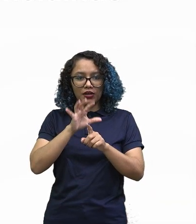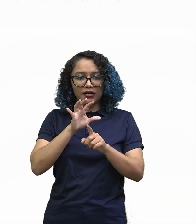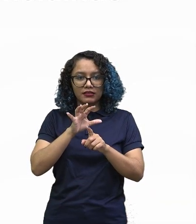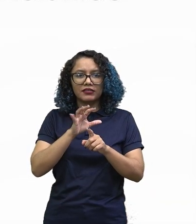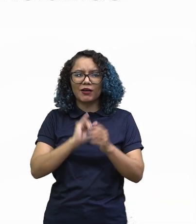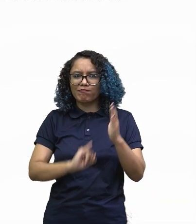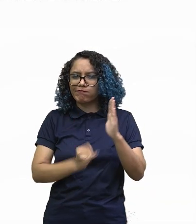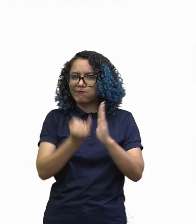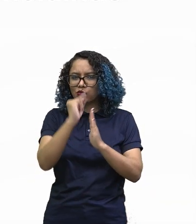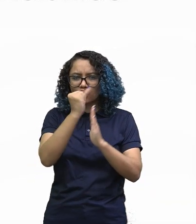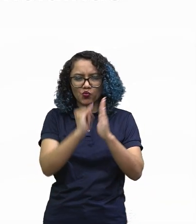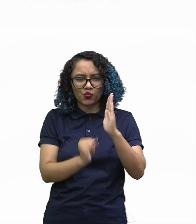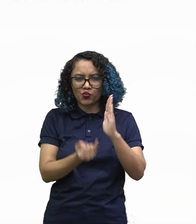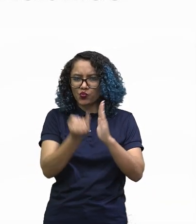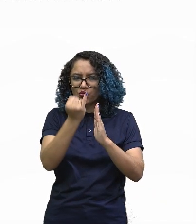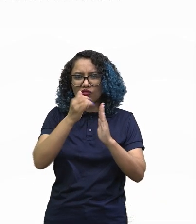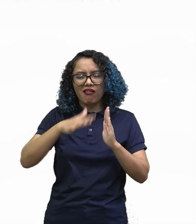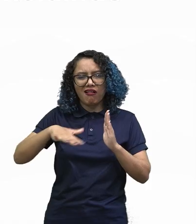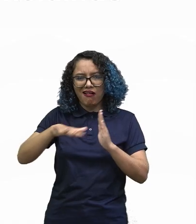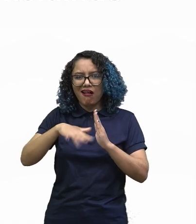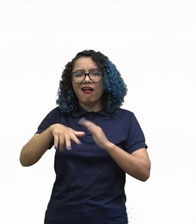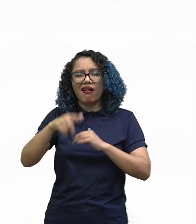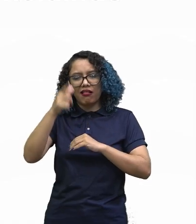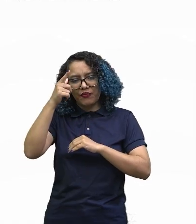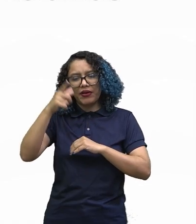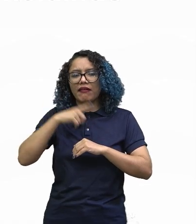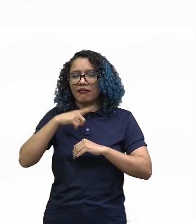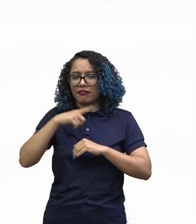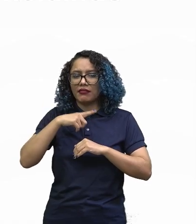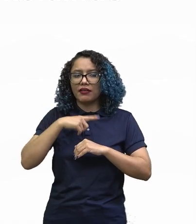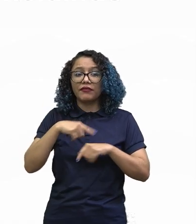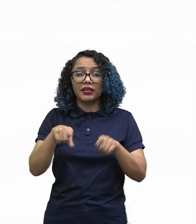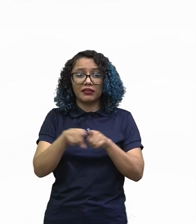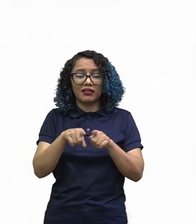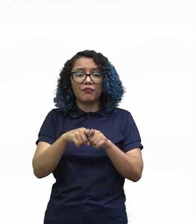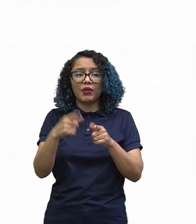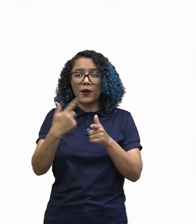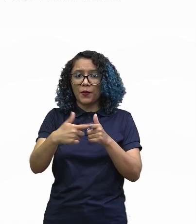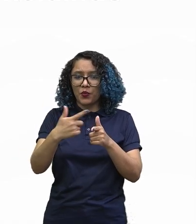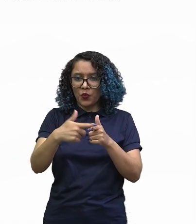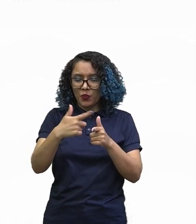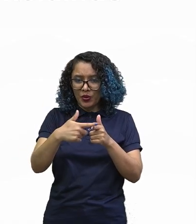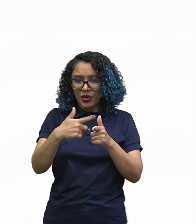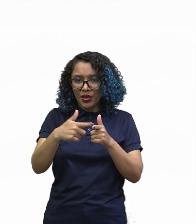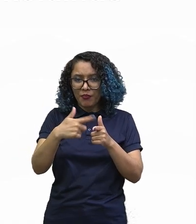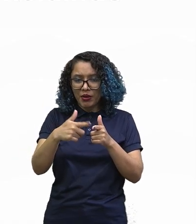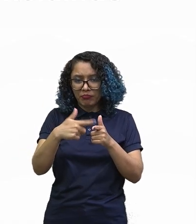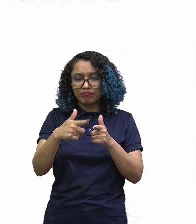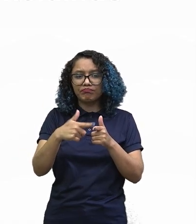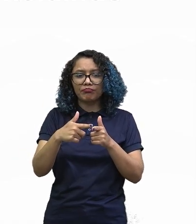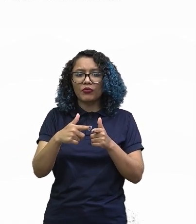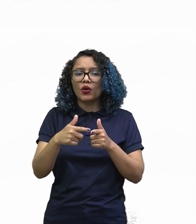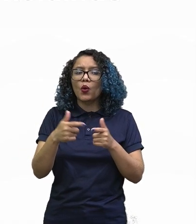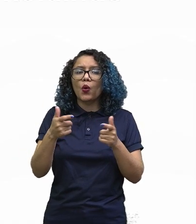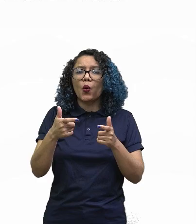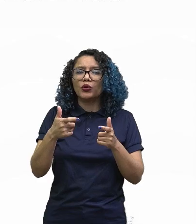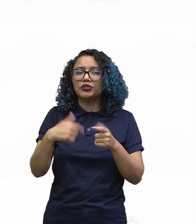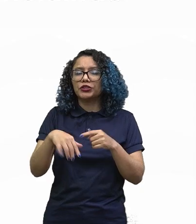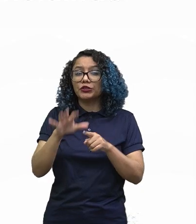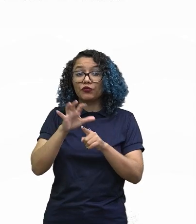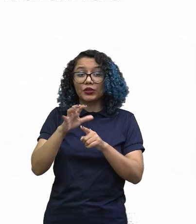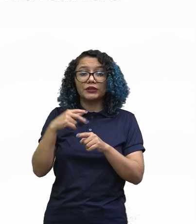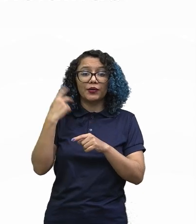inflação galopante na Alemanha, além de graves problemas, né? O impacto político